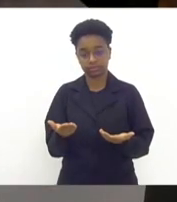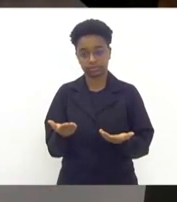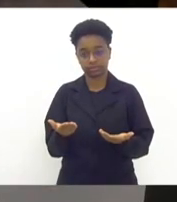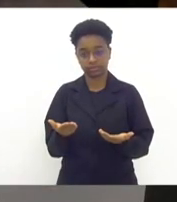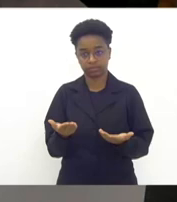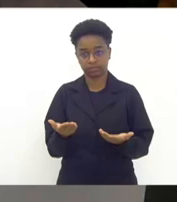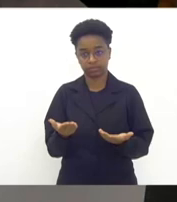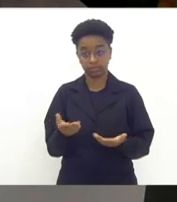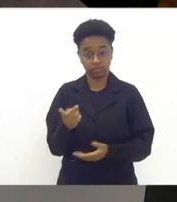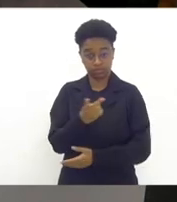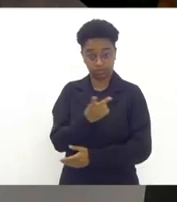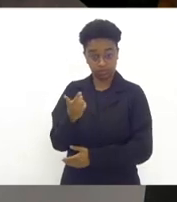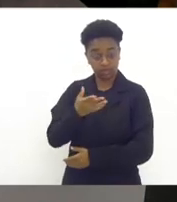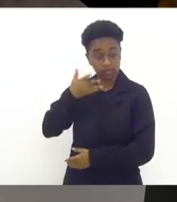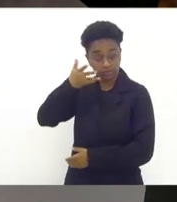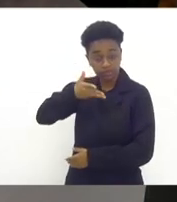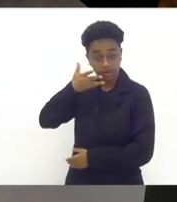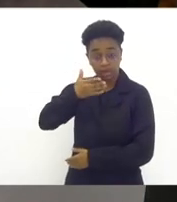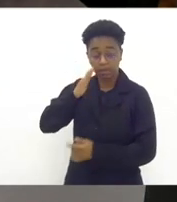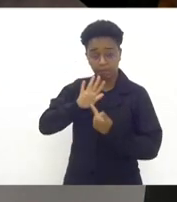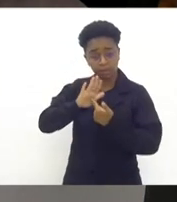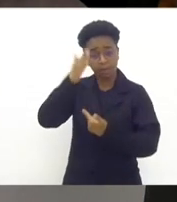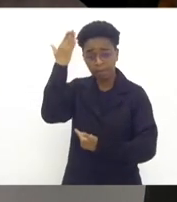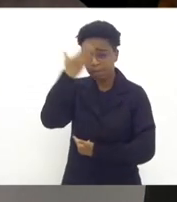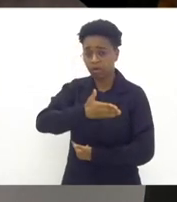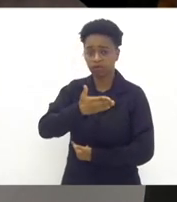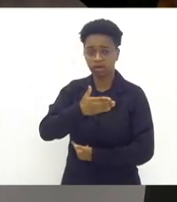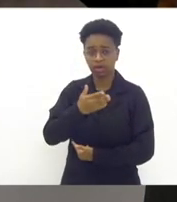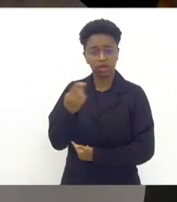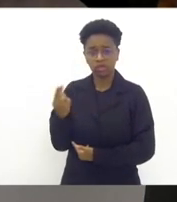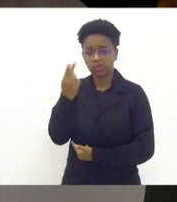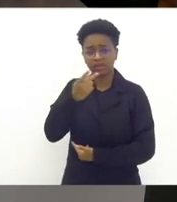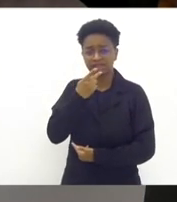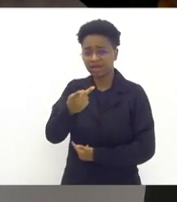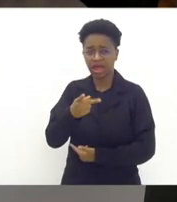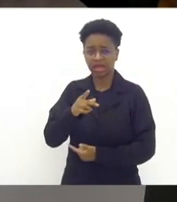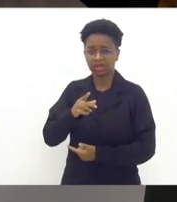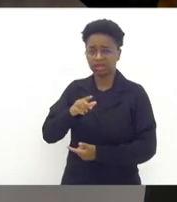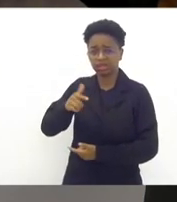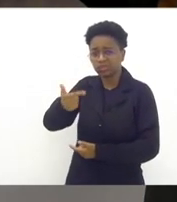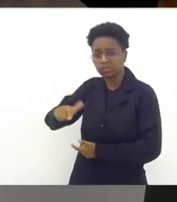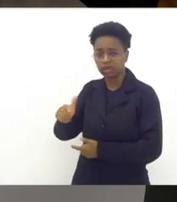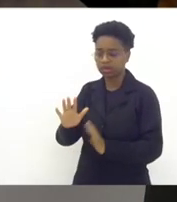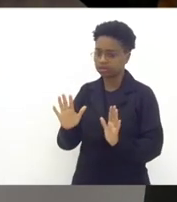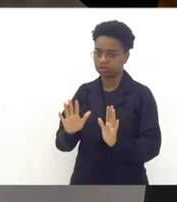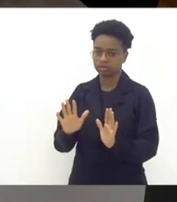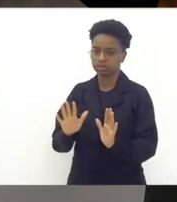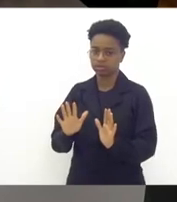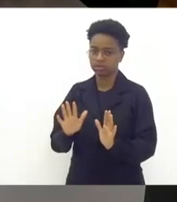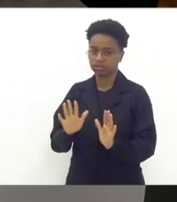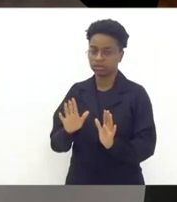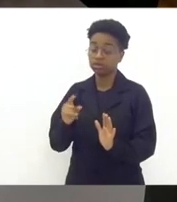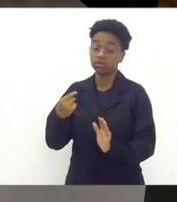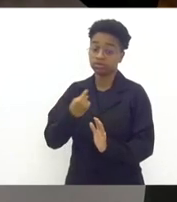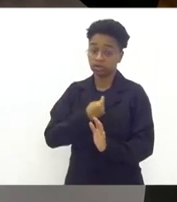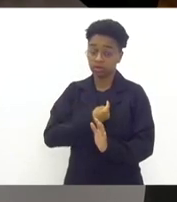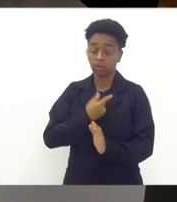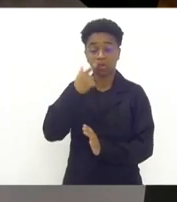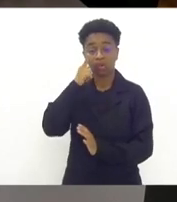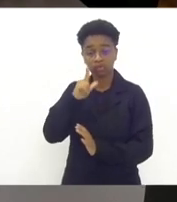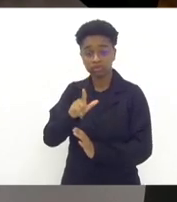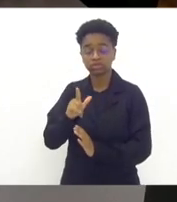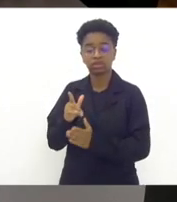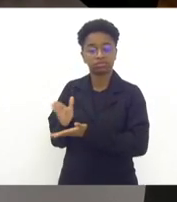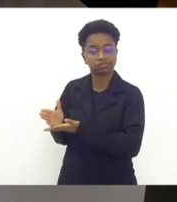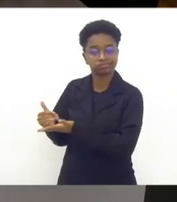a fala de vocês comprovam inequivocamente o que nós conseguimos apurar